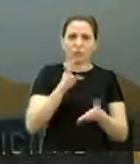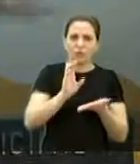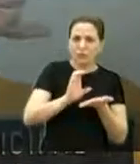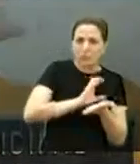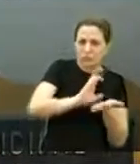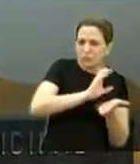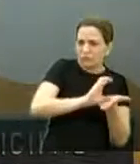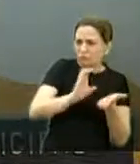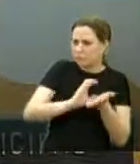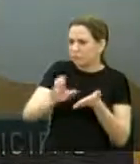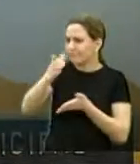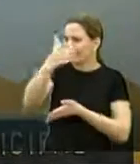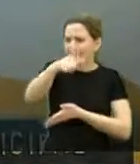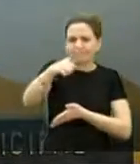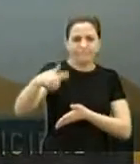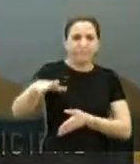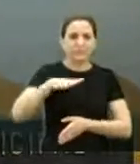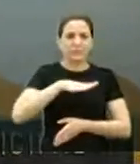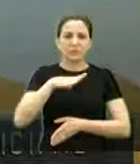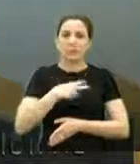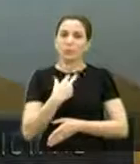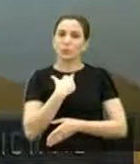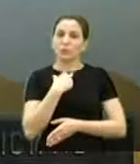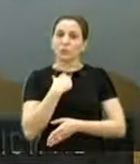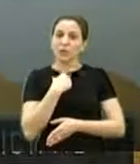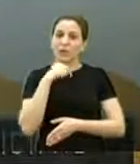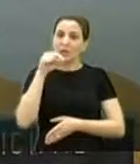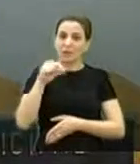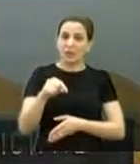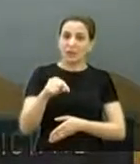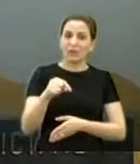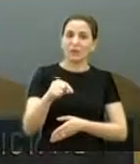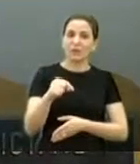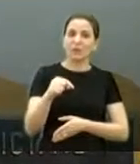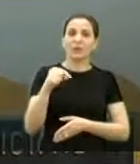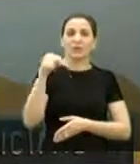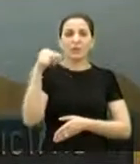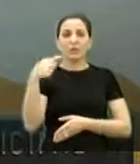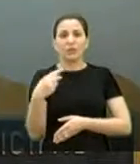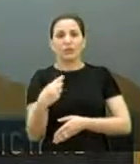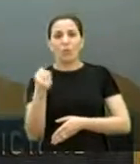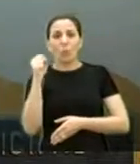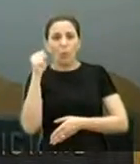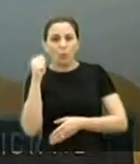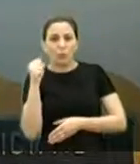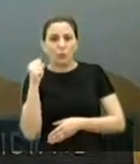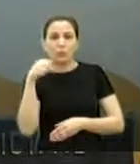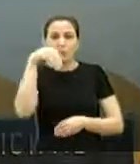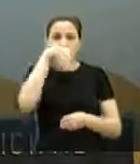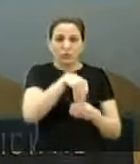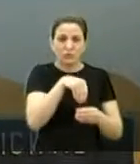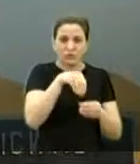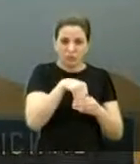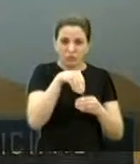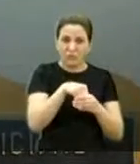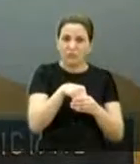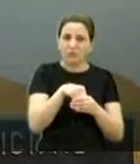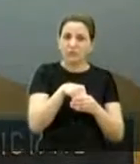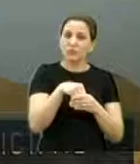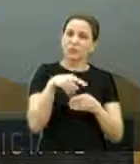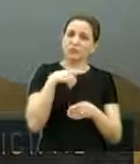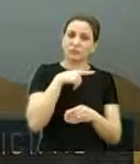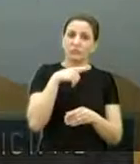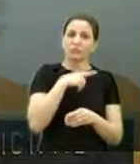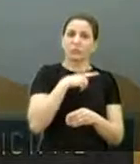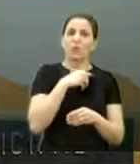verba para outras cidades. Não dá. Tanto que aqui nós temos quantos candidatos, gente? Oito? Oito candidatos.